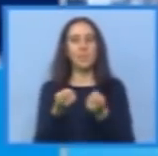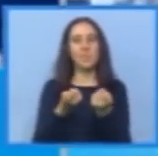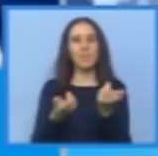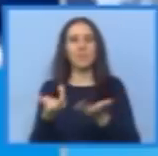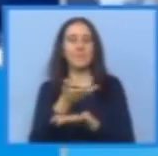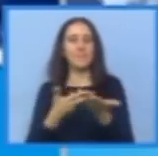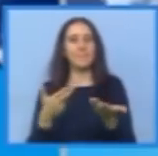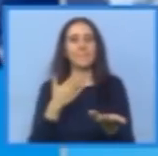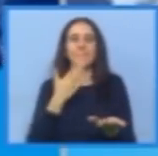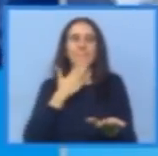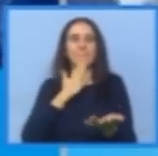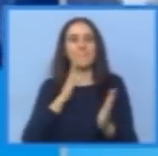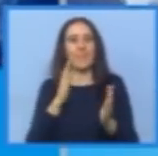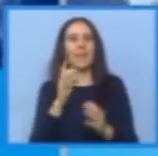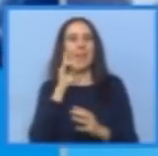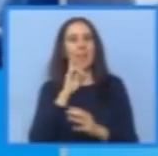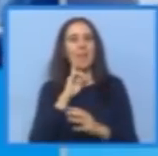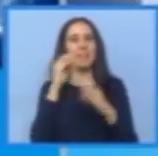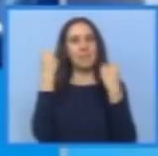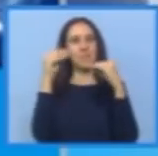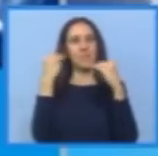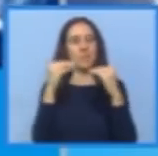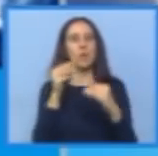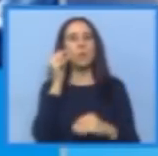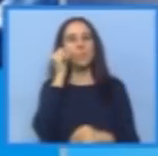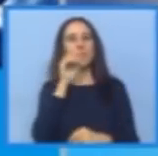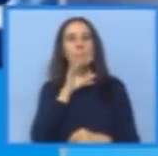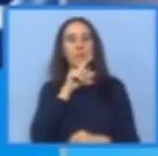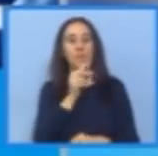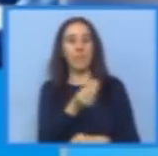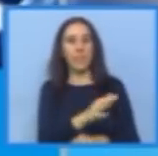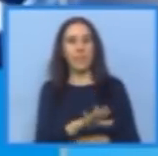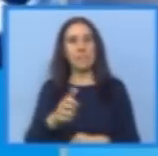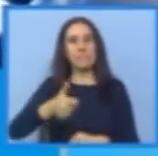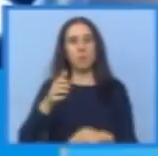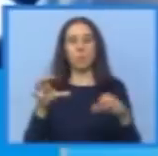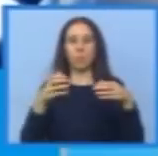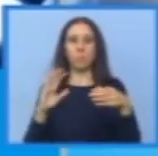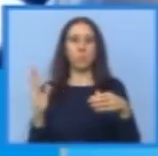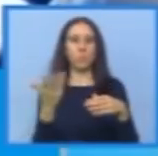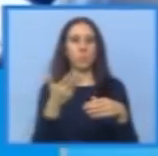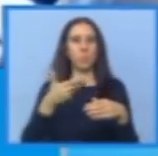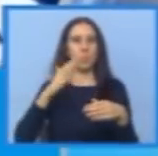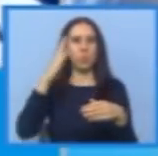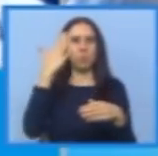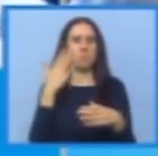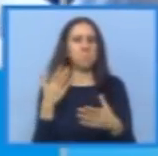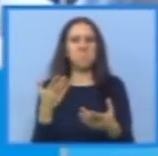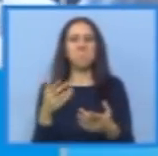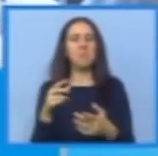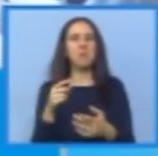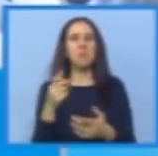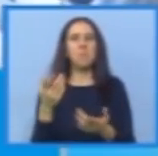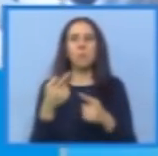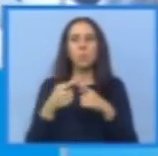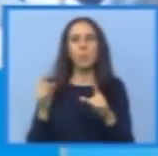digamos assim, com as catequistas, os pais das crianças, sobretudo o grupo maior, para eles nem percebem muito